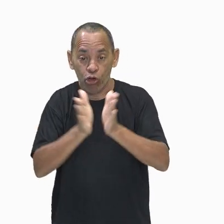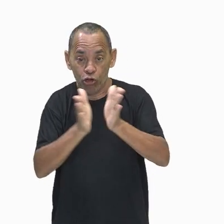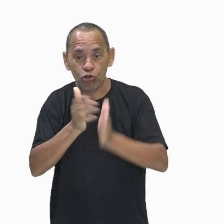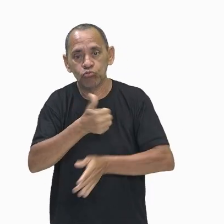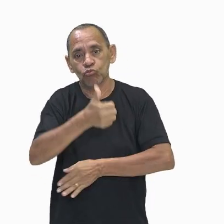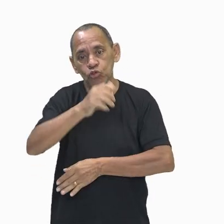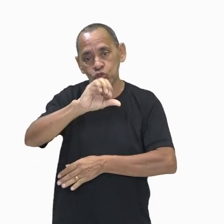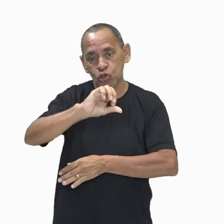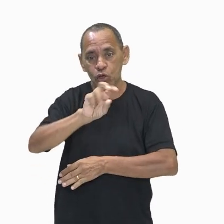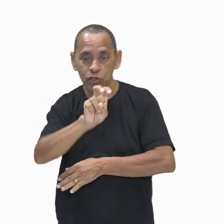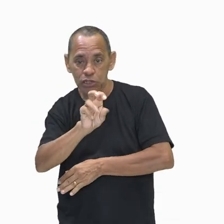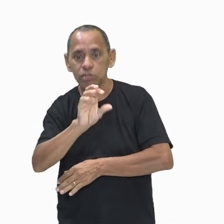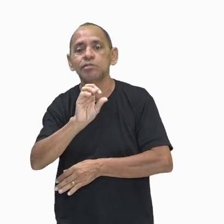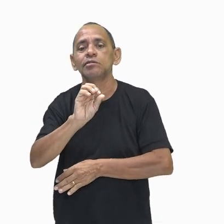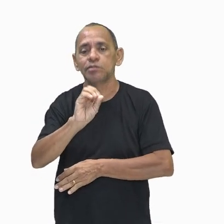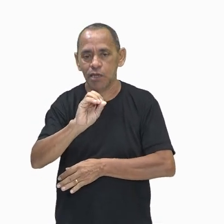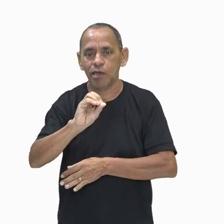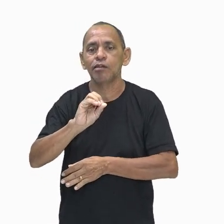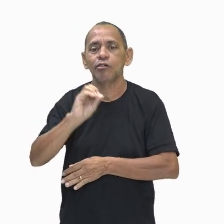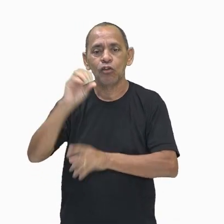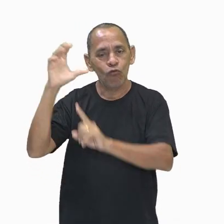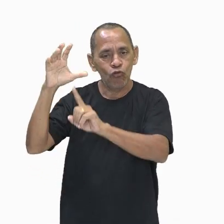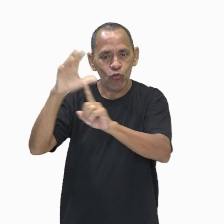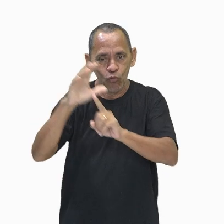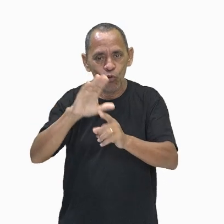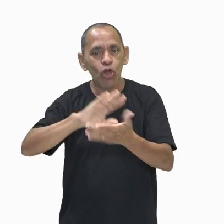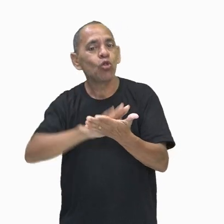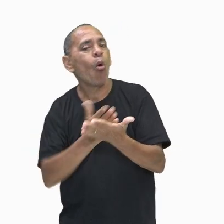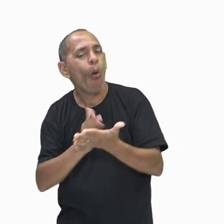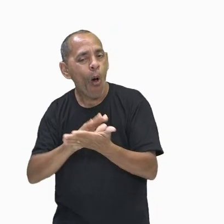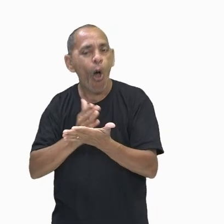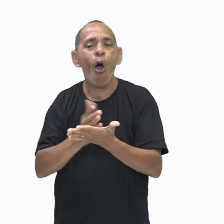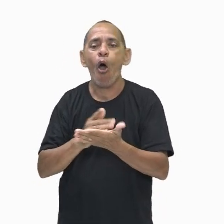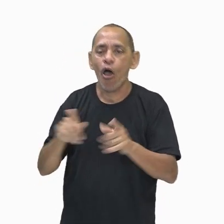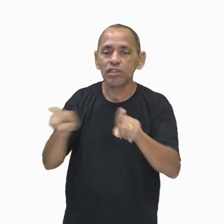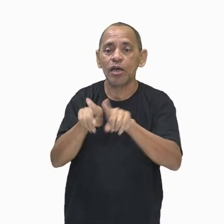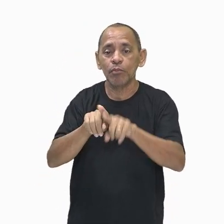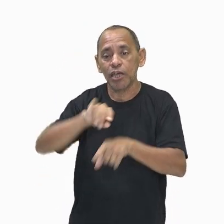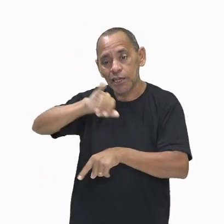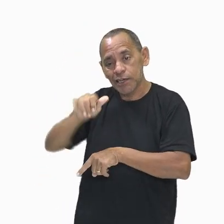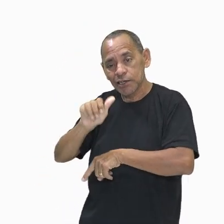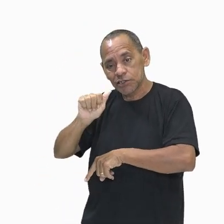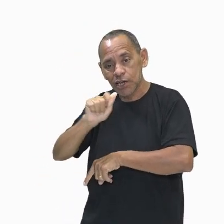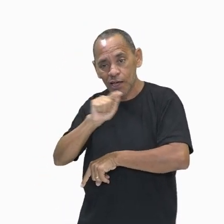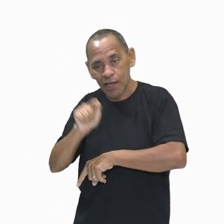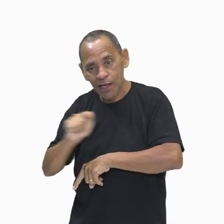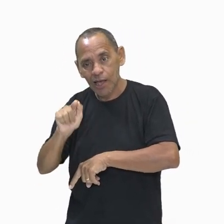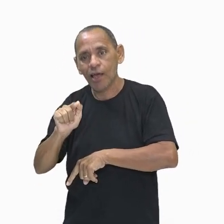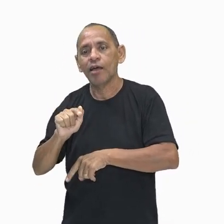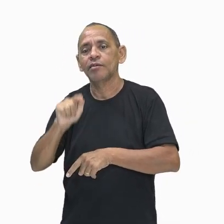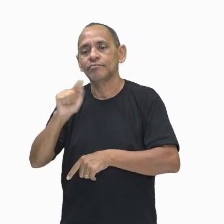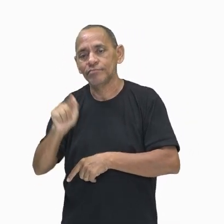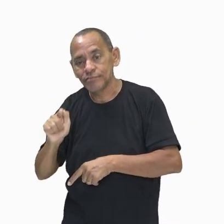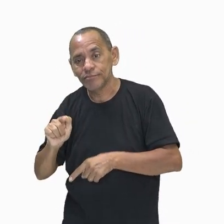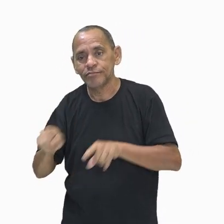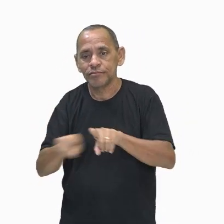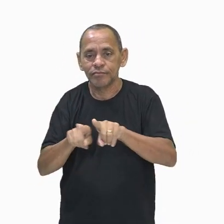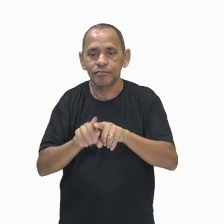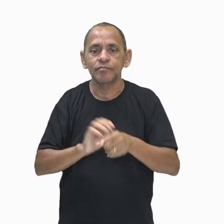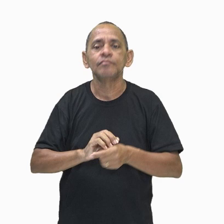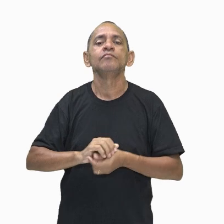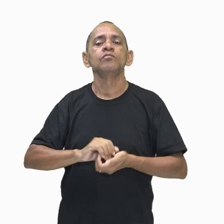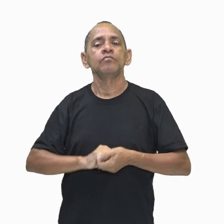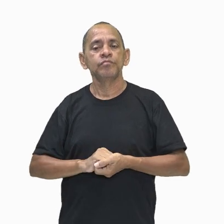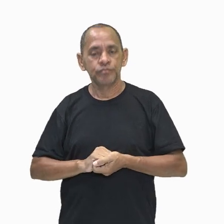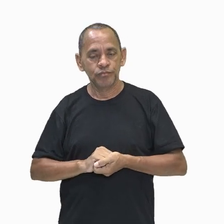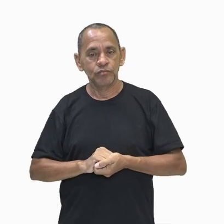1950 e que possui influência do samba e do jazz dos Estados Unidos. É um movimento cultural, né?